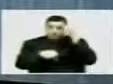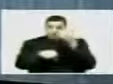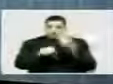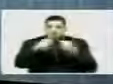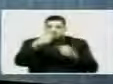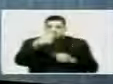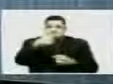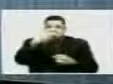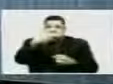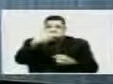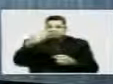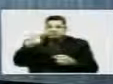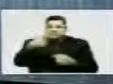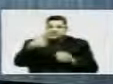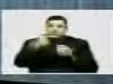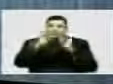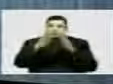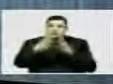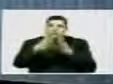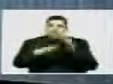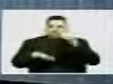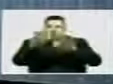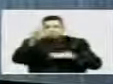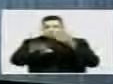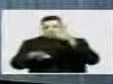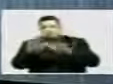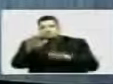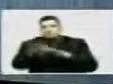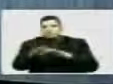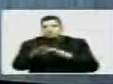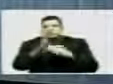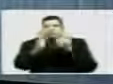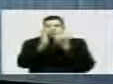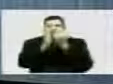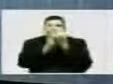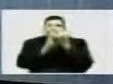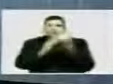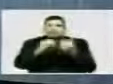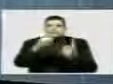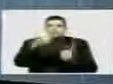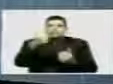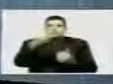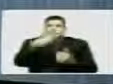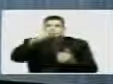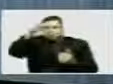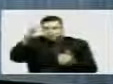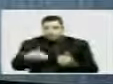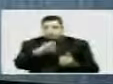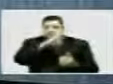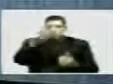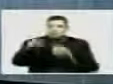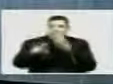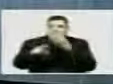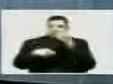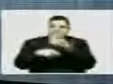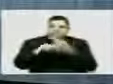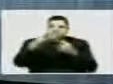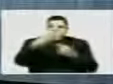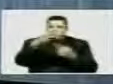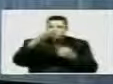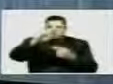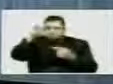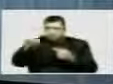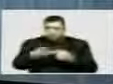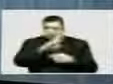para 2013 está previsto na ordem de 13 bilhões de reais. Desses